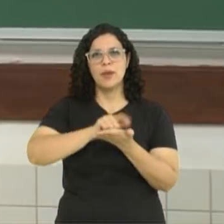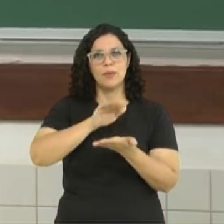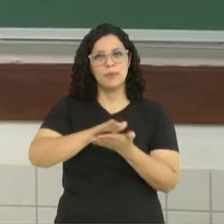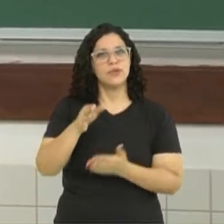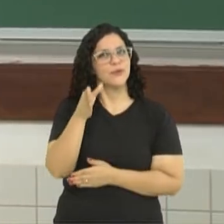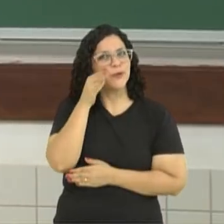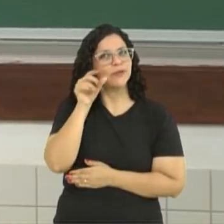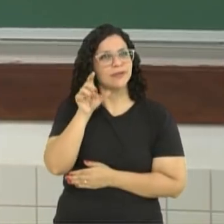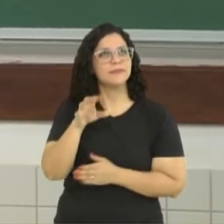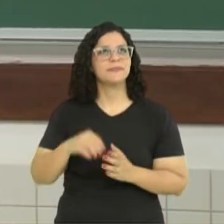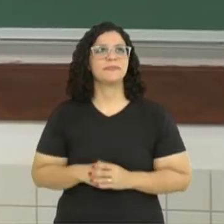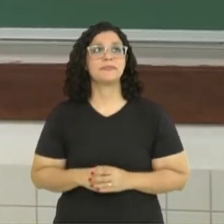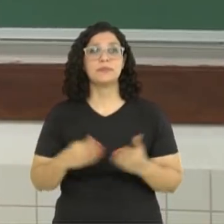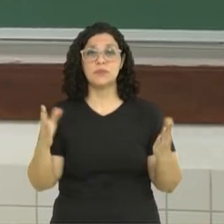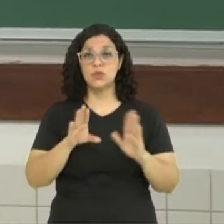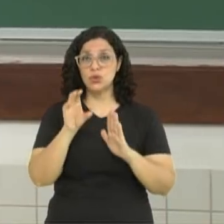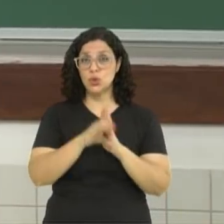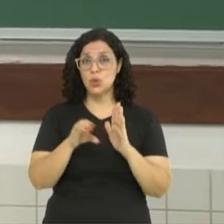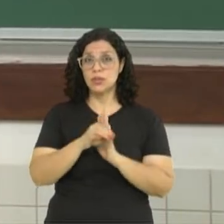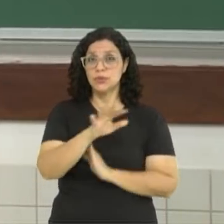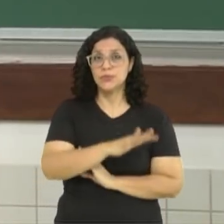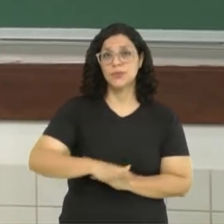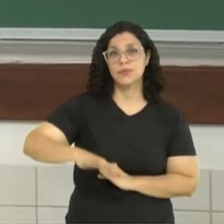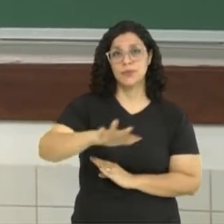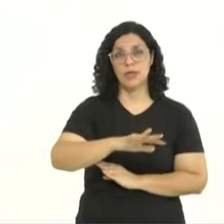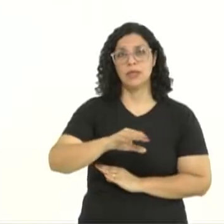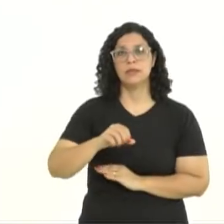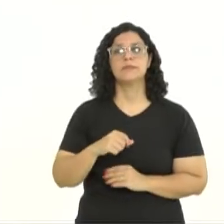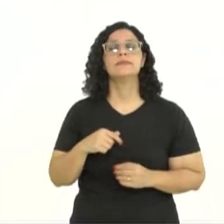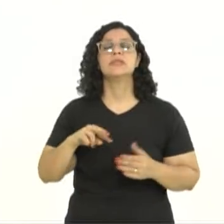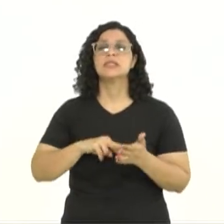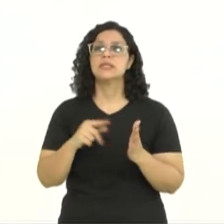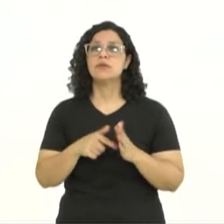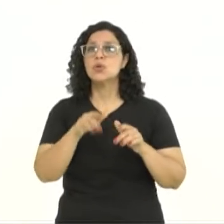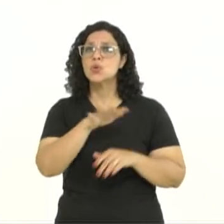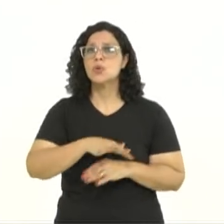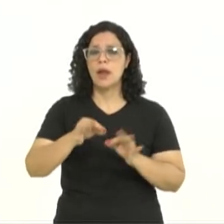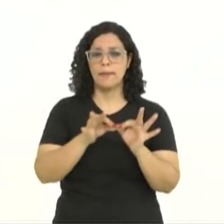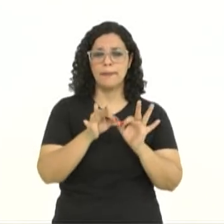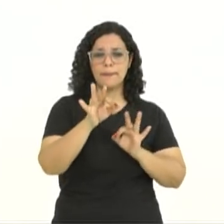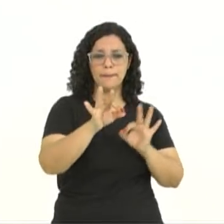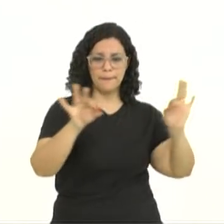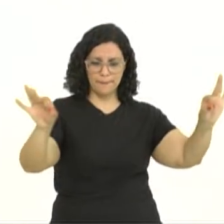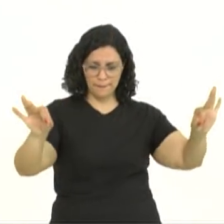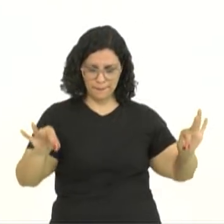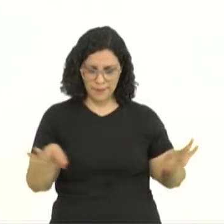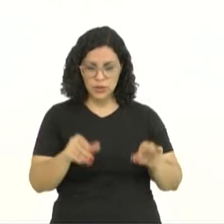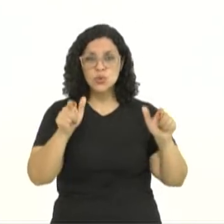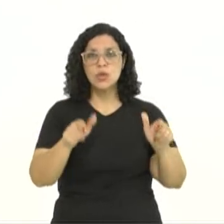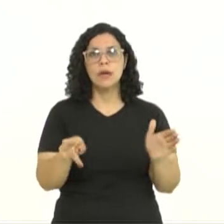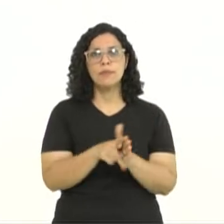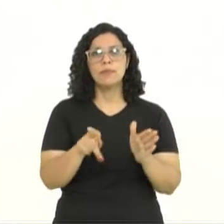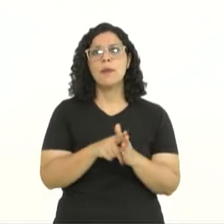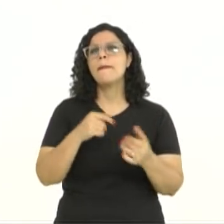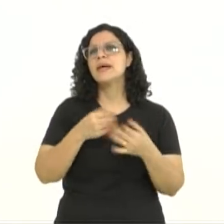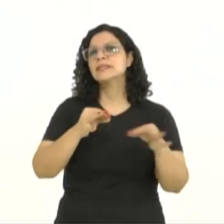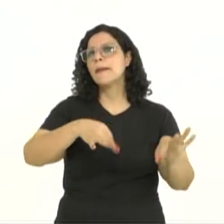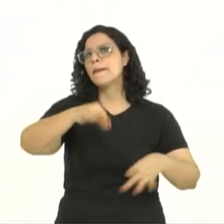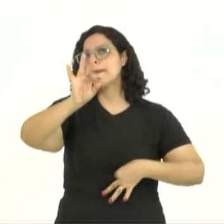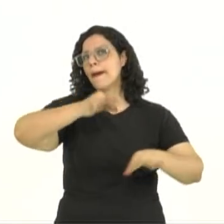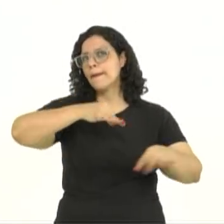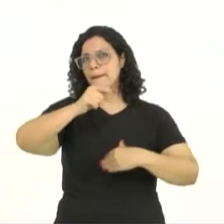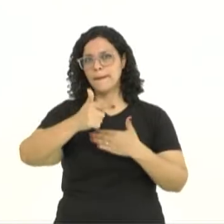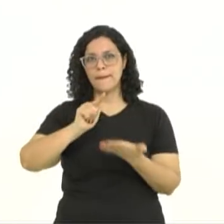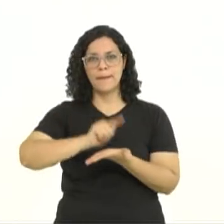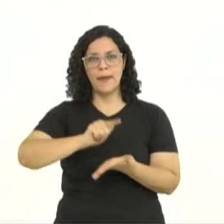curiosidade. Definição de superfície. Superfície é uma superfície plana com dimensionamento infinito, como se fosse uma folha de papel